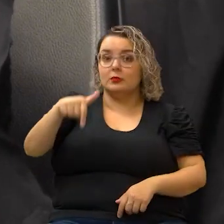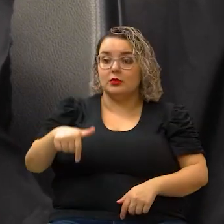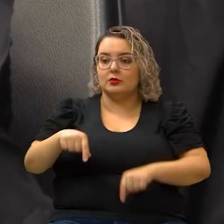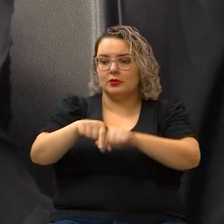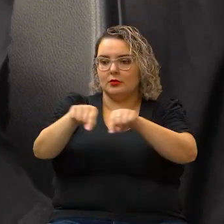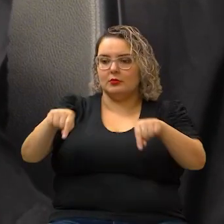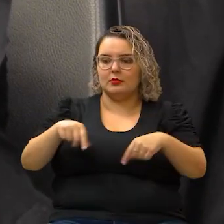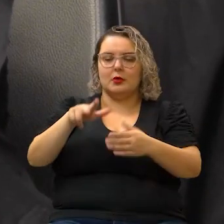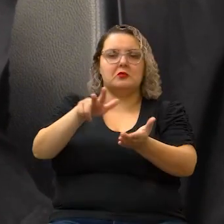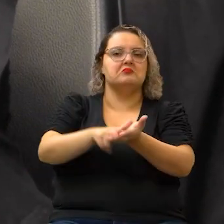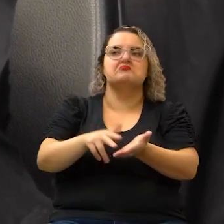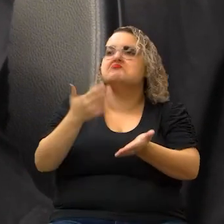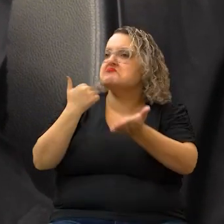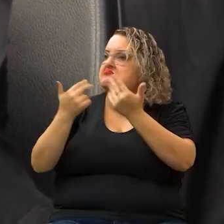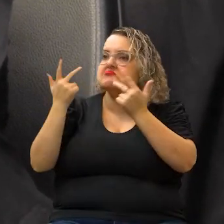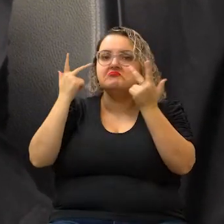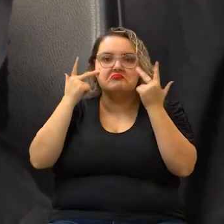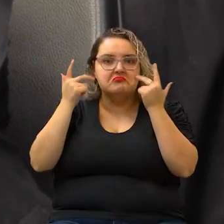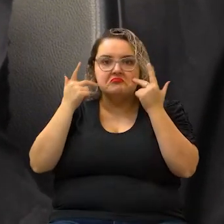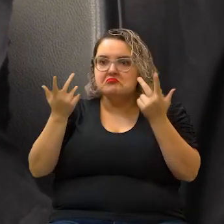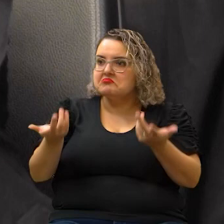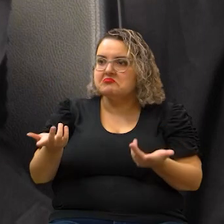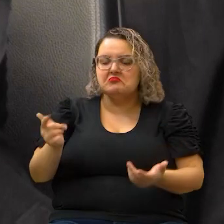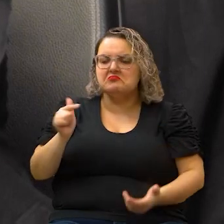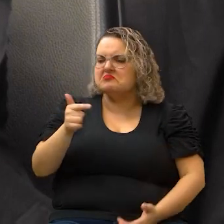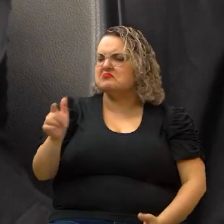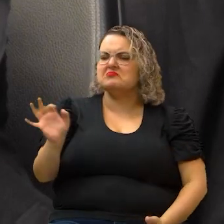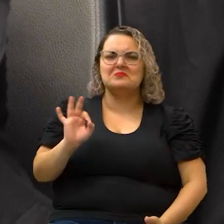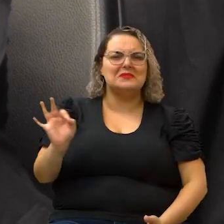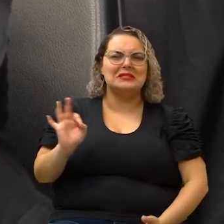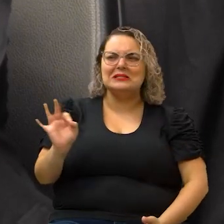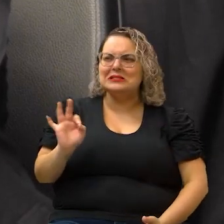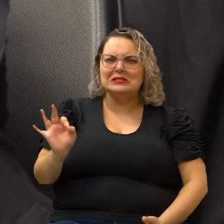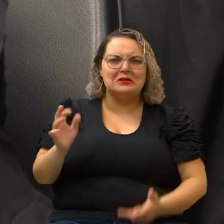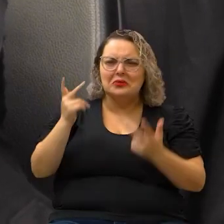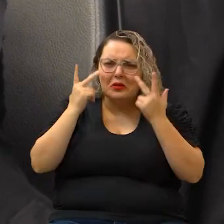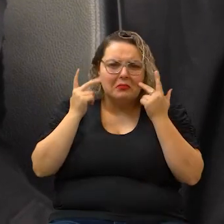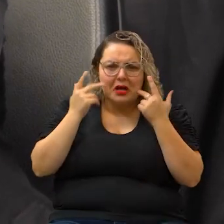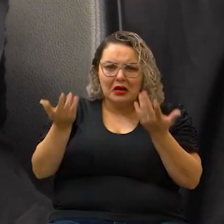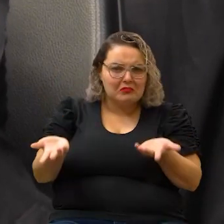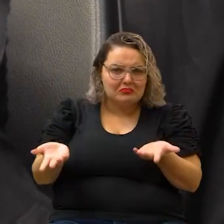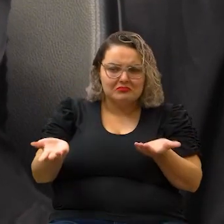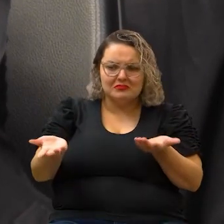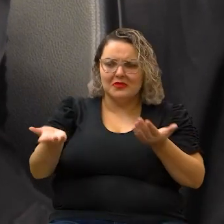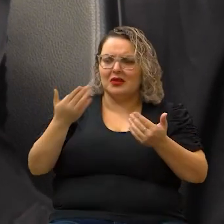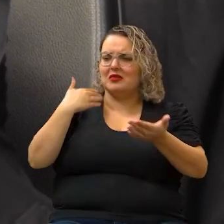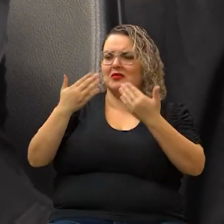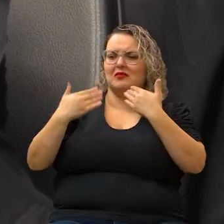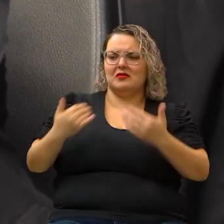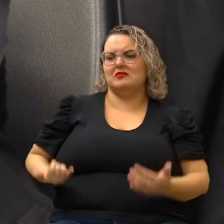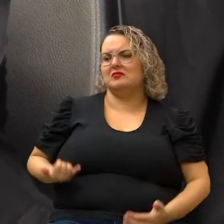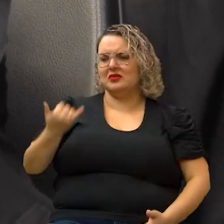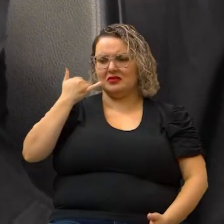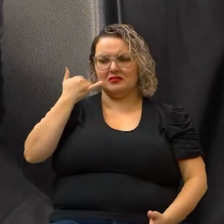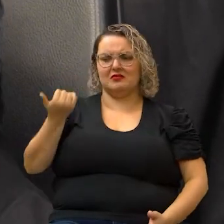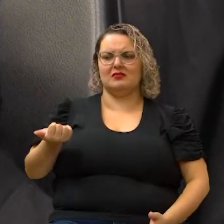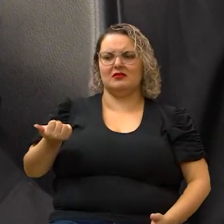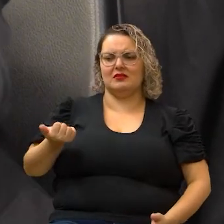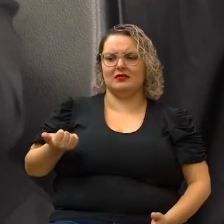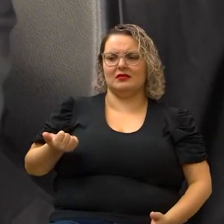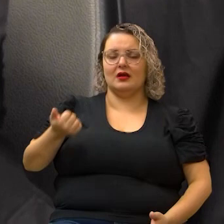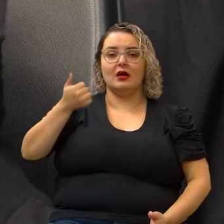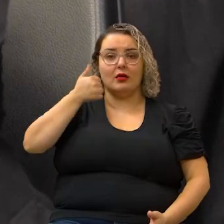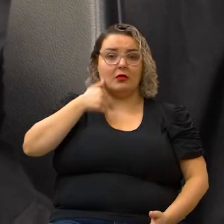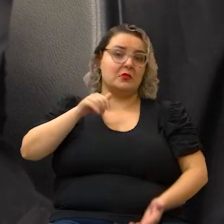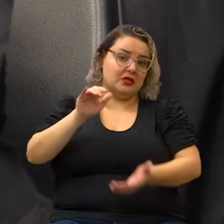quarto, eu me alimentava normal, eu não tinha nada de normal. Conversei várias vezes no celular para minha esposa, até que vieram